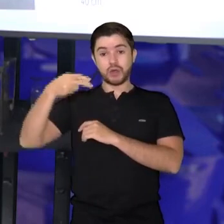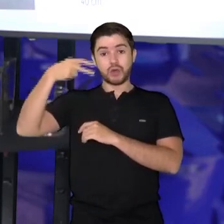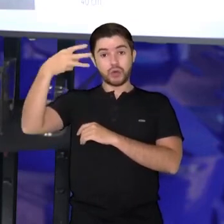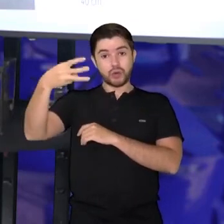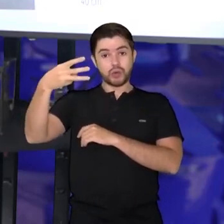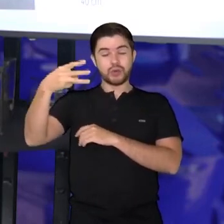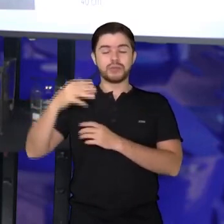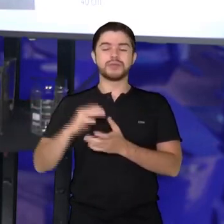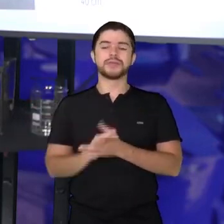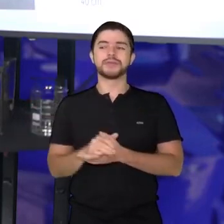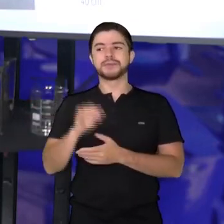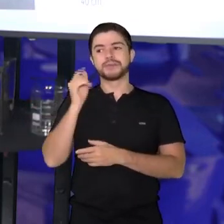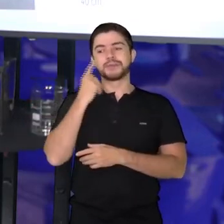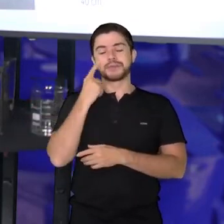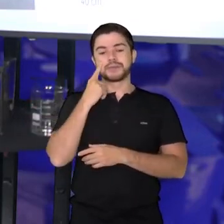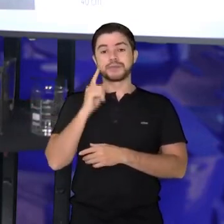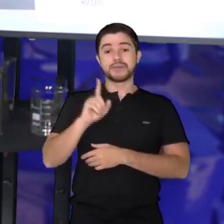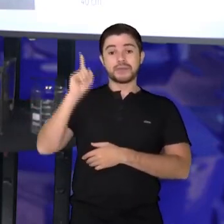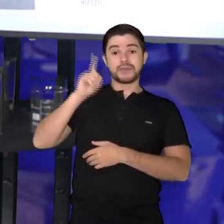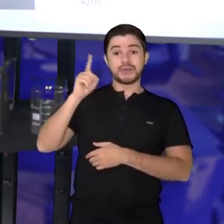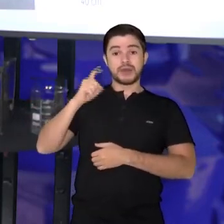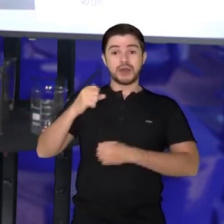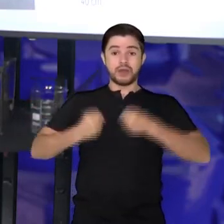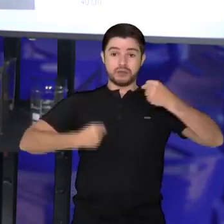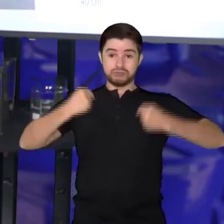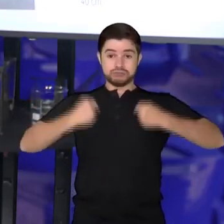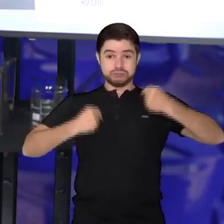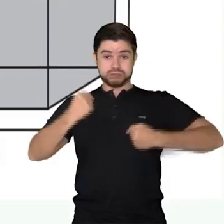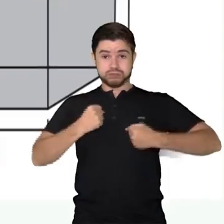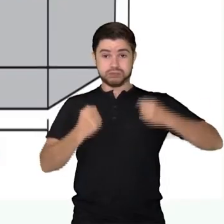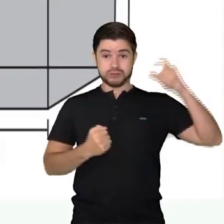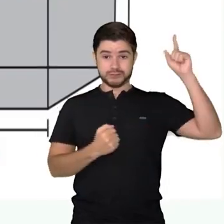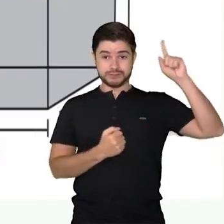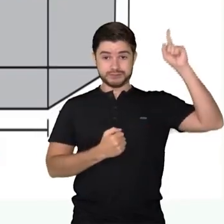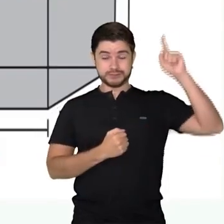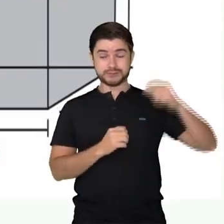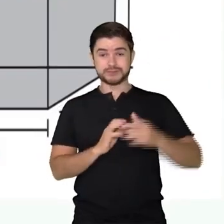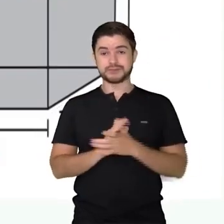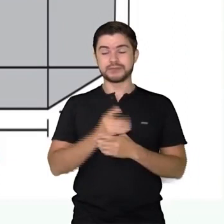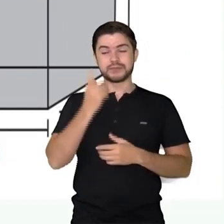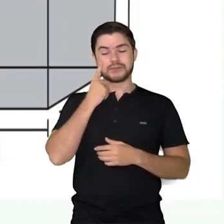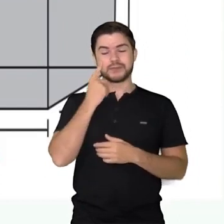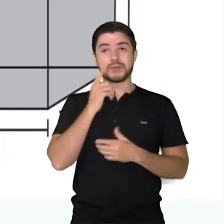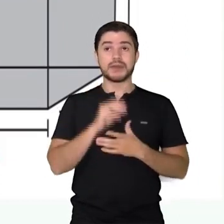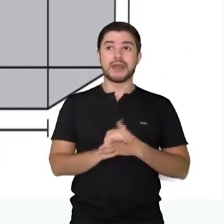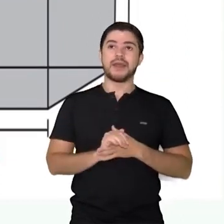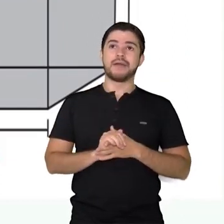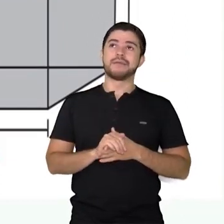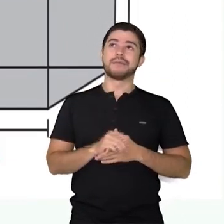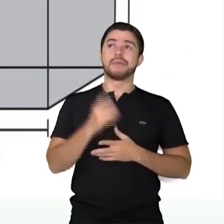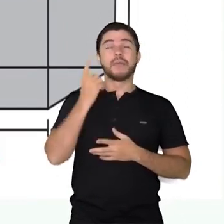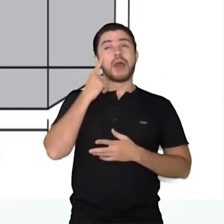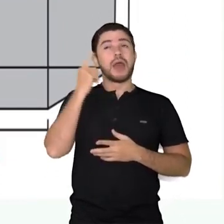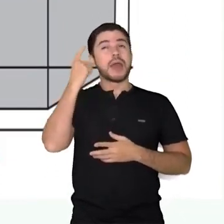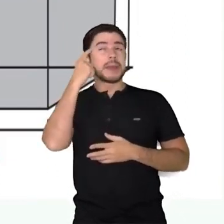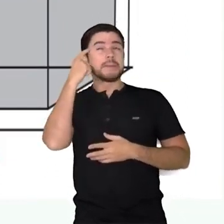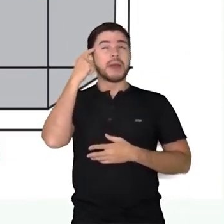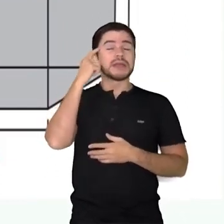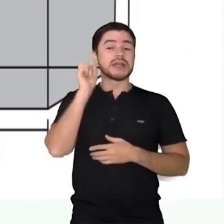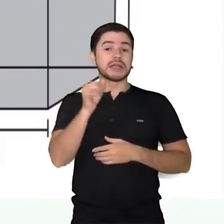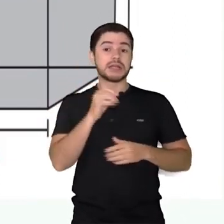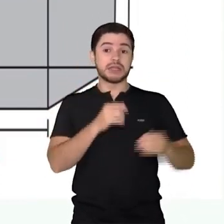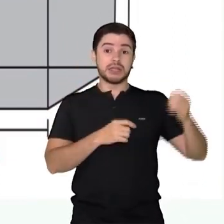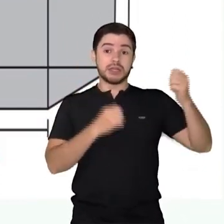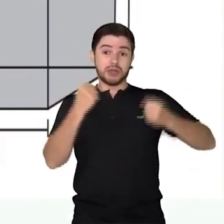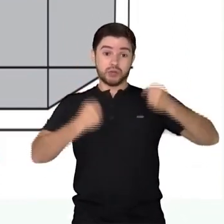a situação do caminhão, onde vamos supor que fizemos o carregamento, preenchimento total dessa